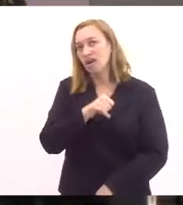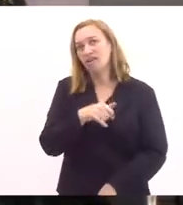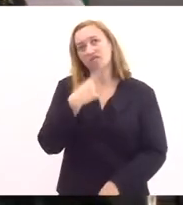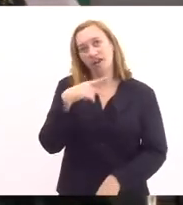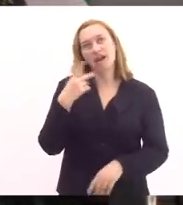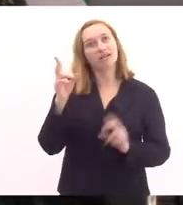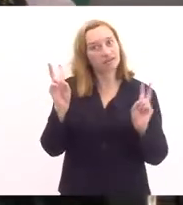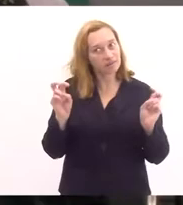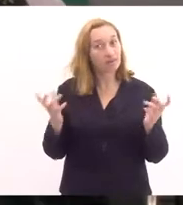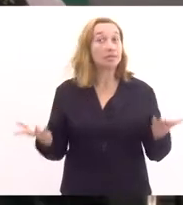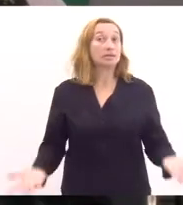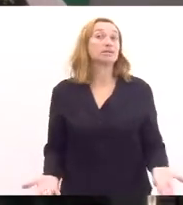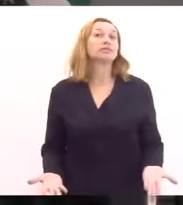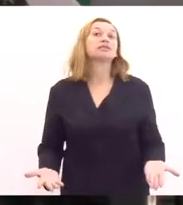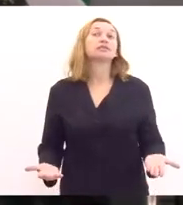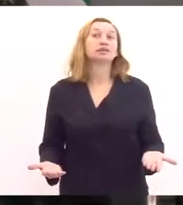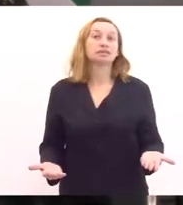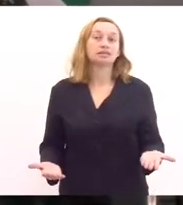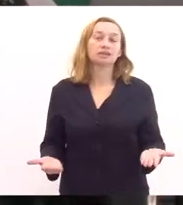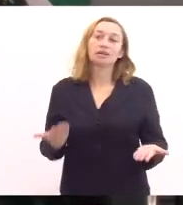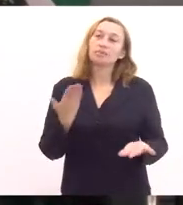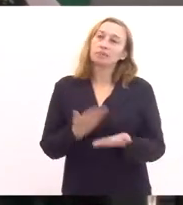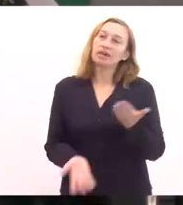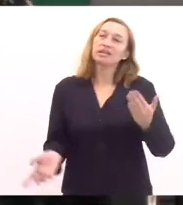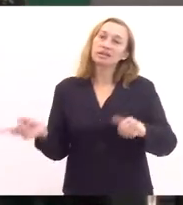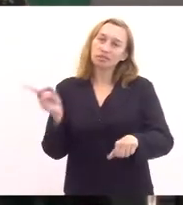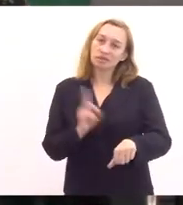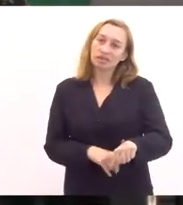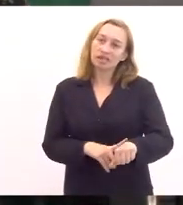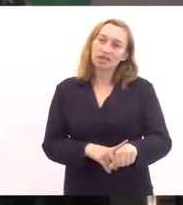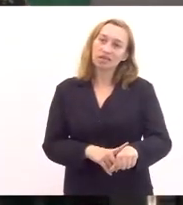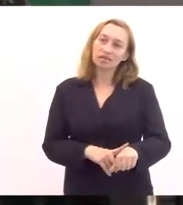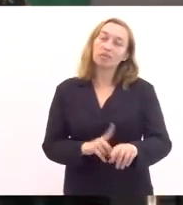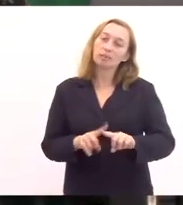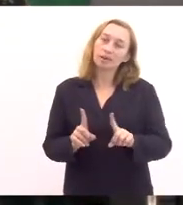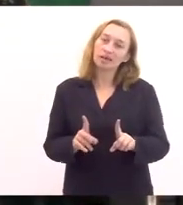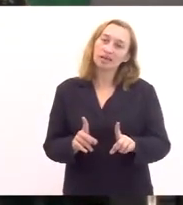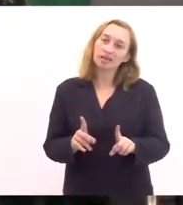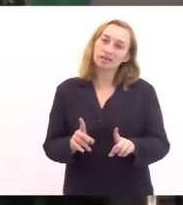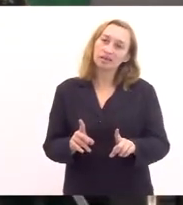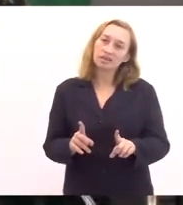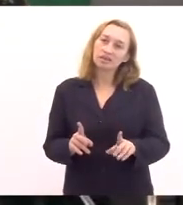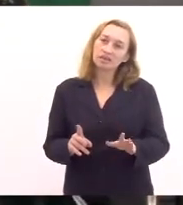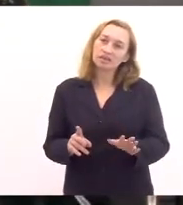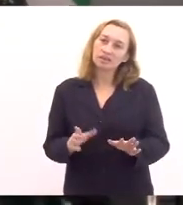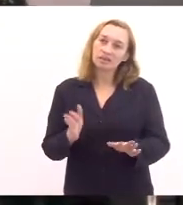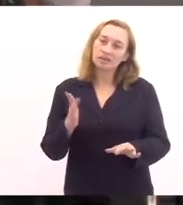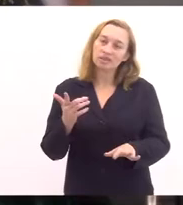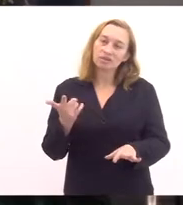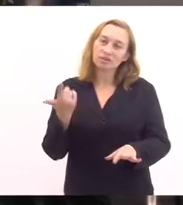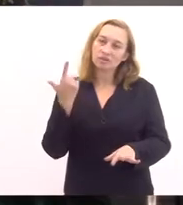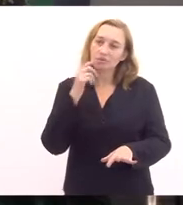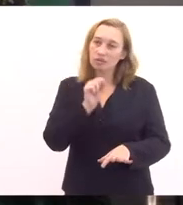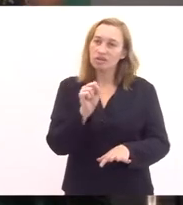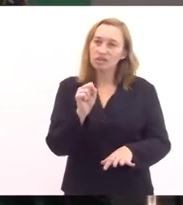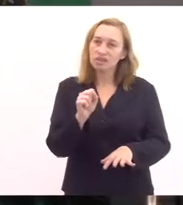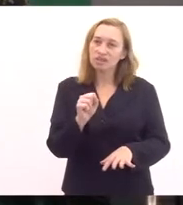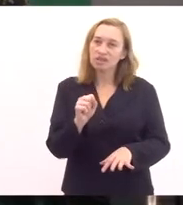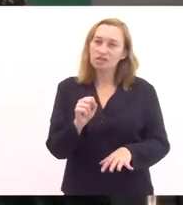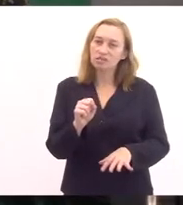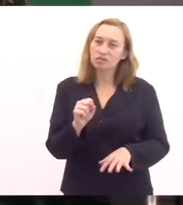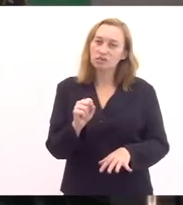deixe de tema então perdemos um pouco tempo o tempo mas ganhamos seguramente e